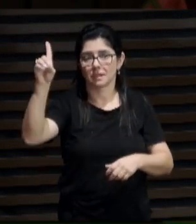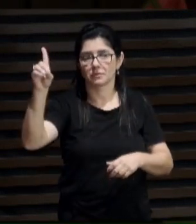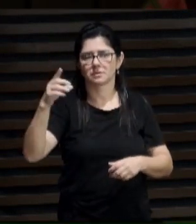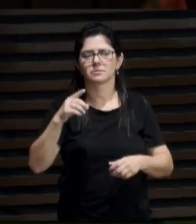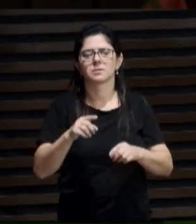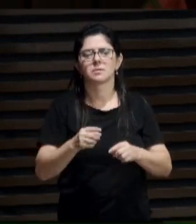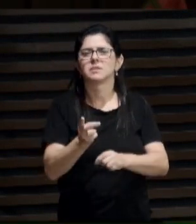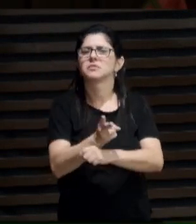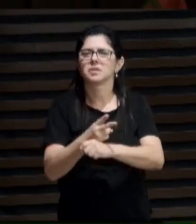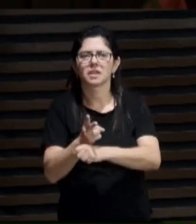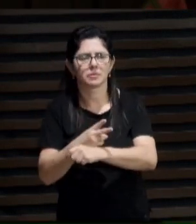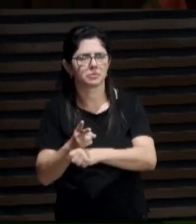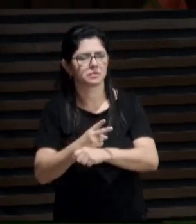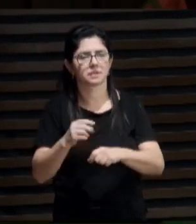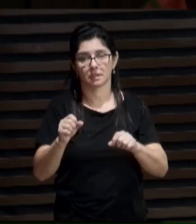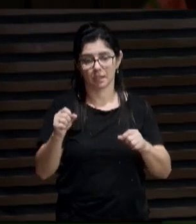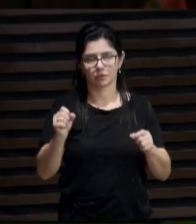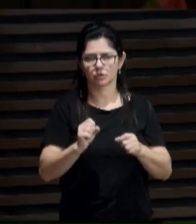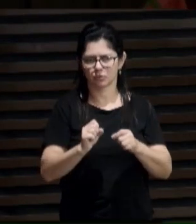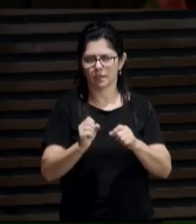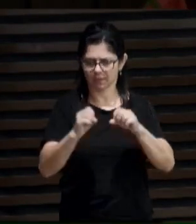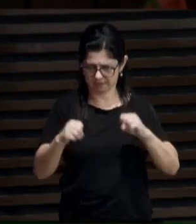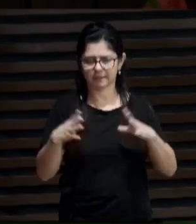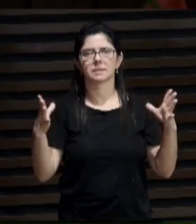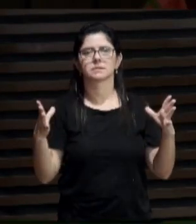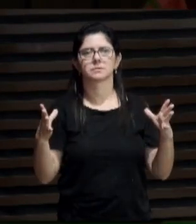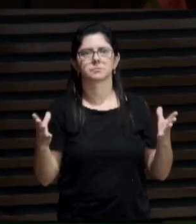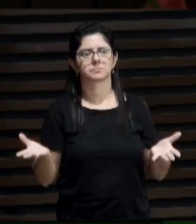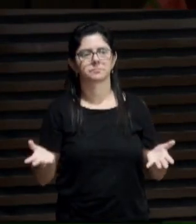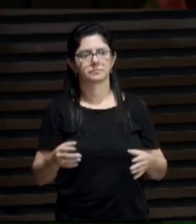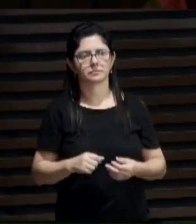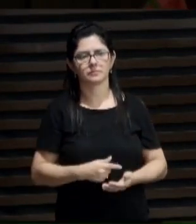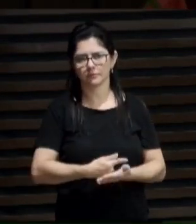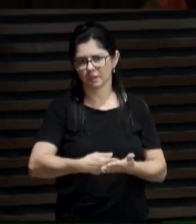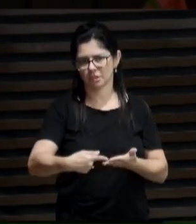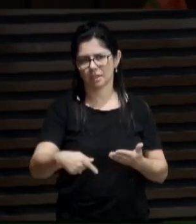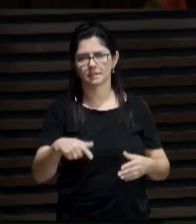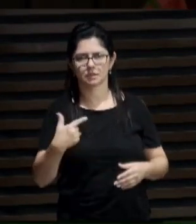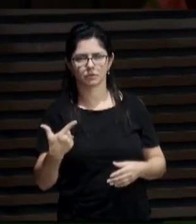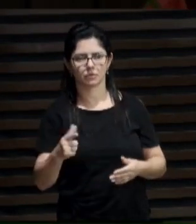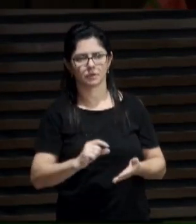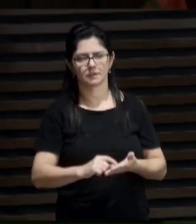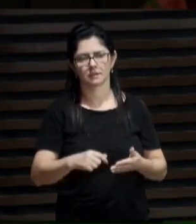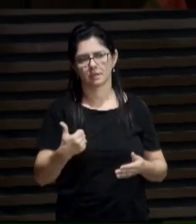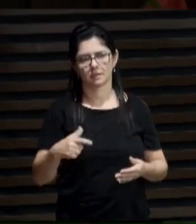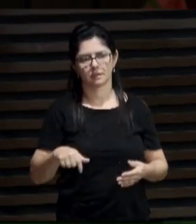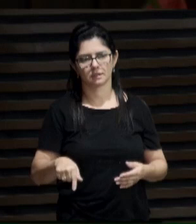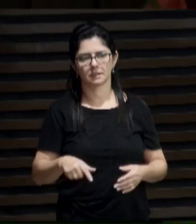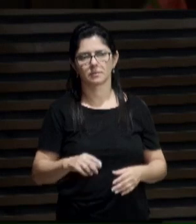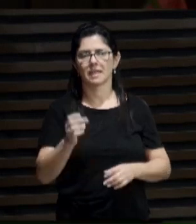criação. Sobre os dois pesava uma sentença, como diz Gênesis 2:17. Mas da árvore